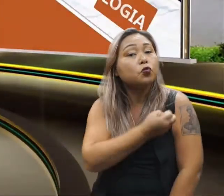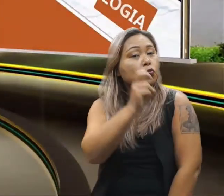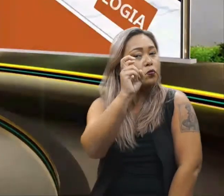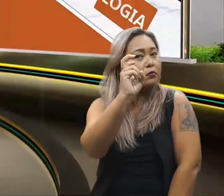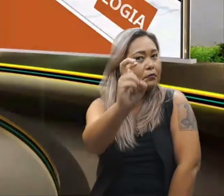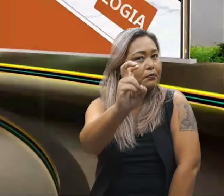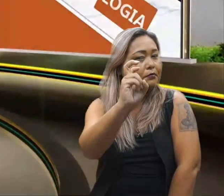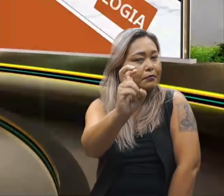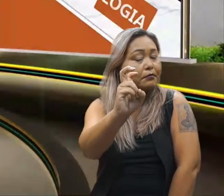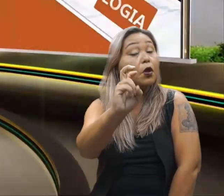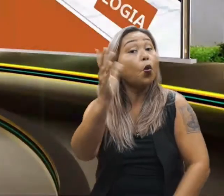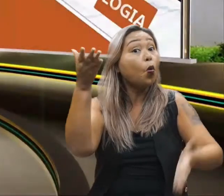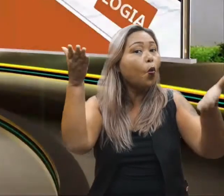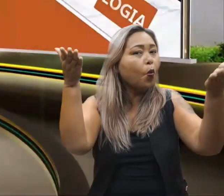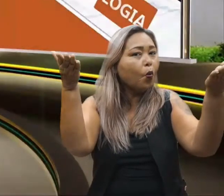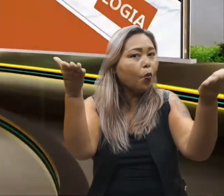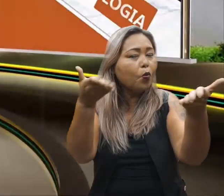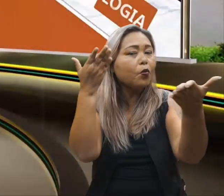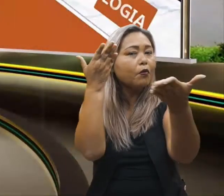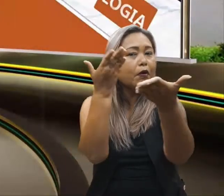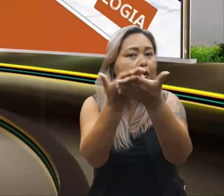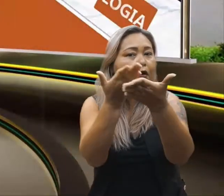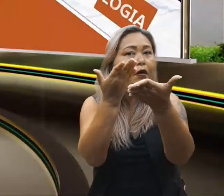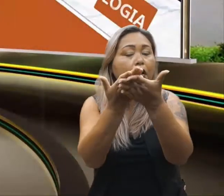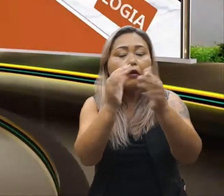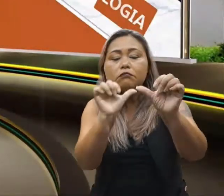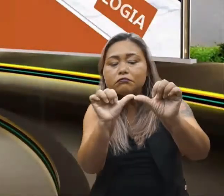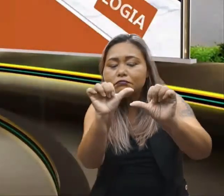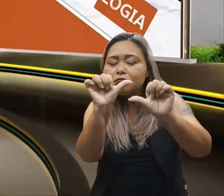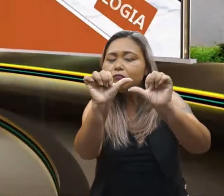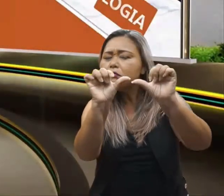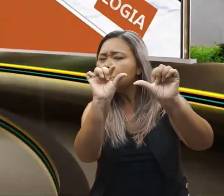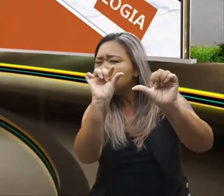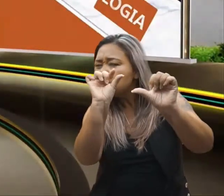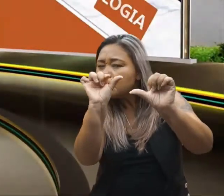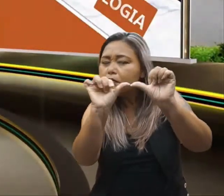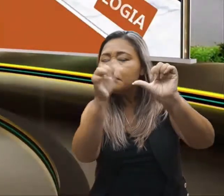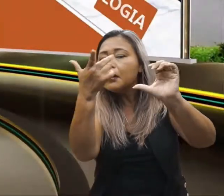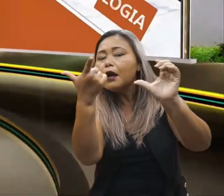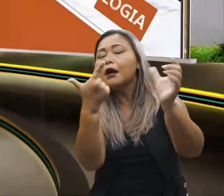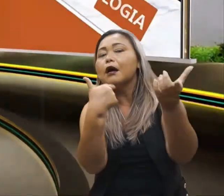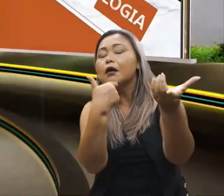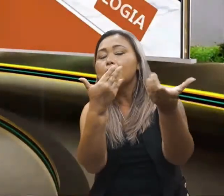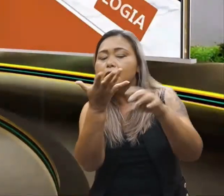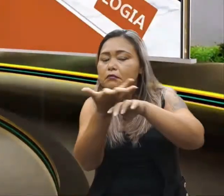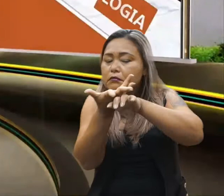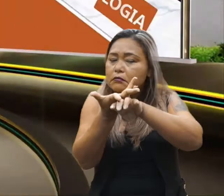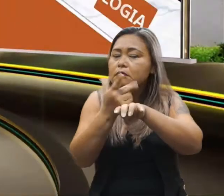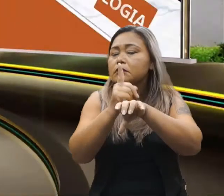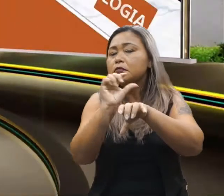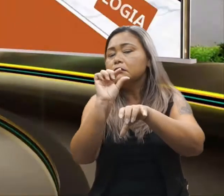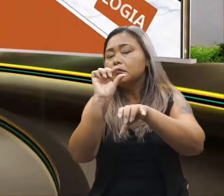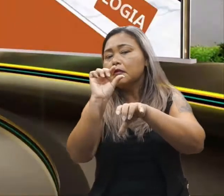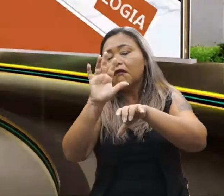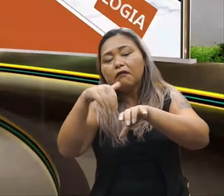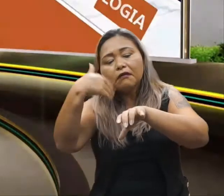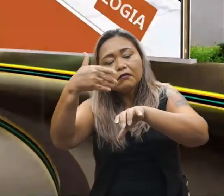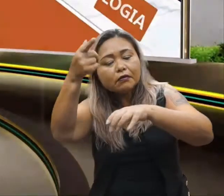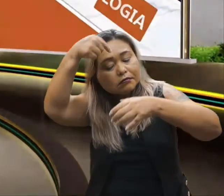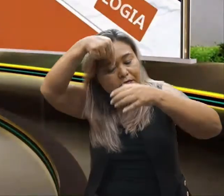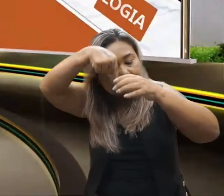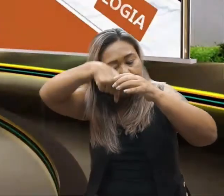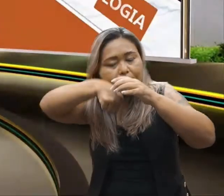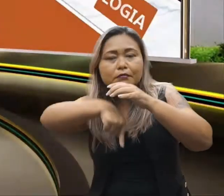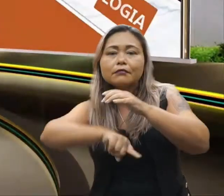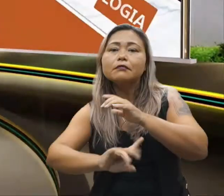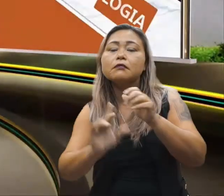nossa aula já vai mudar um pouquinho o aspecto da nossa disciplina, né? Um pouquinho vai aprofundando